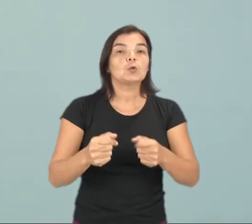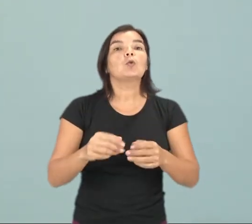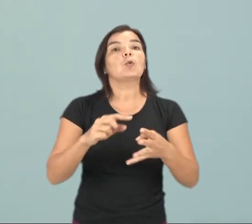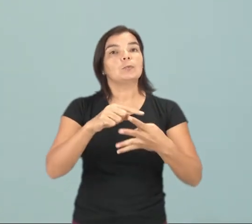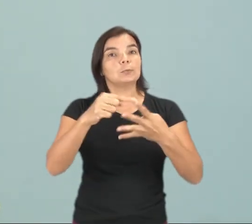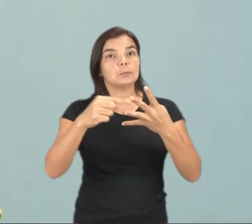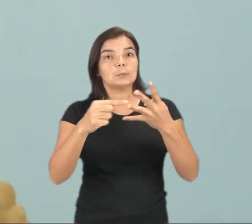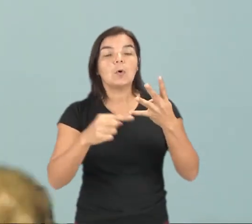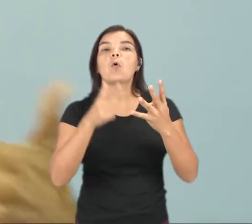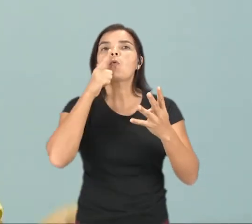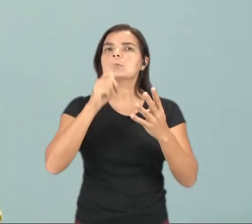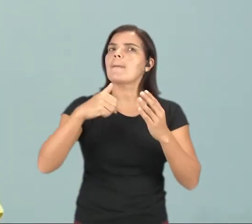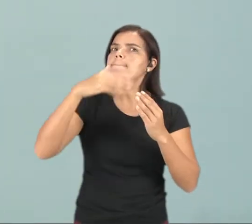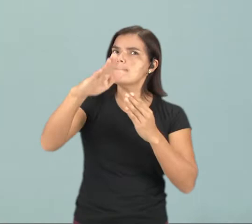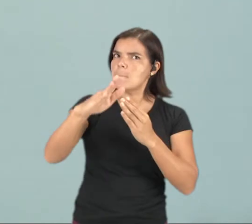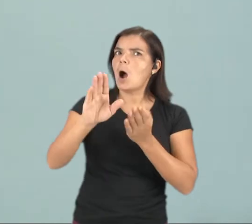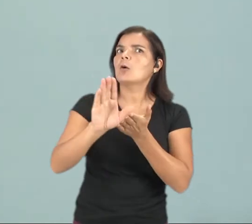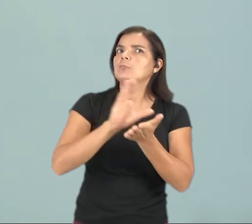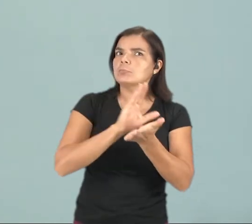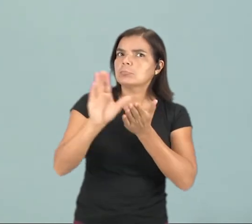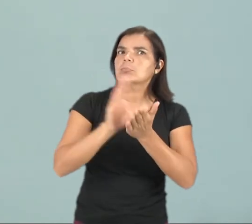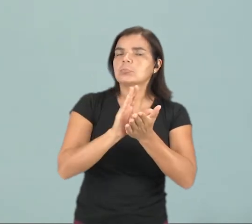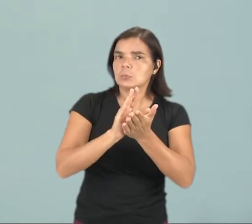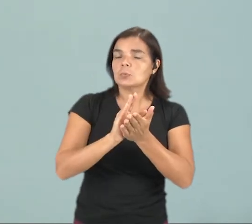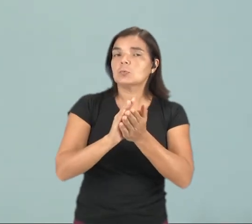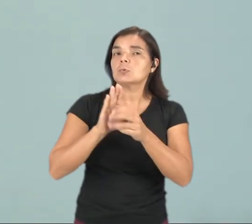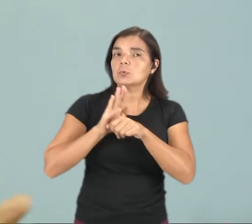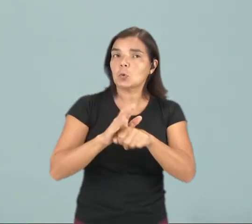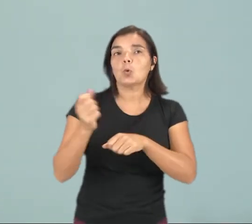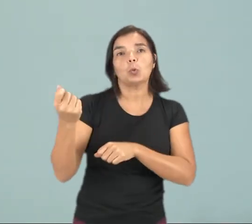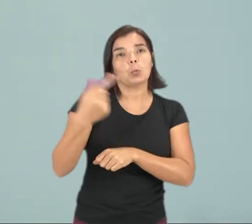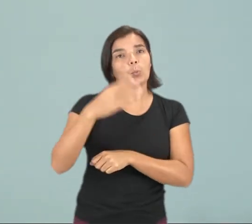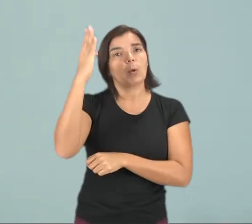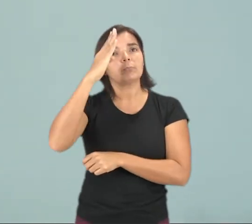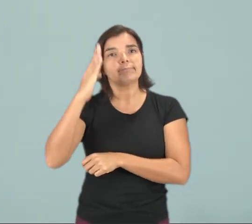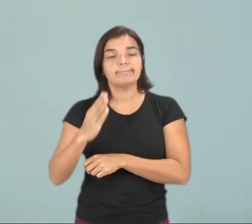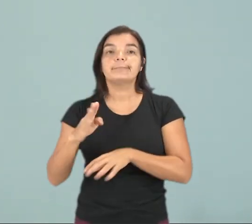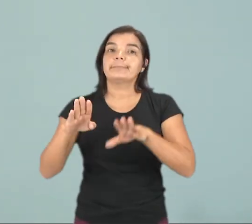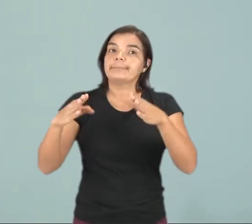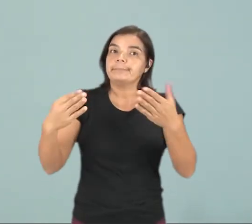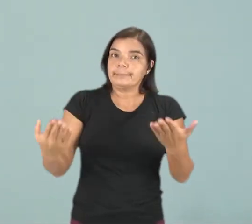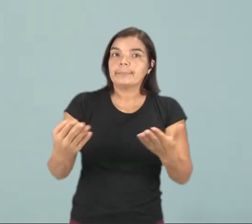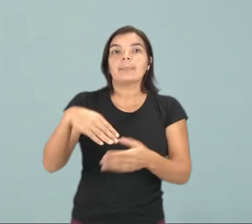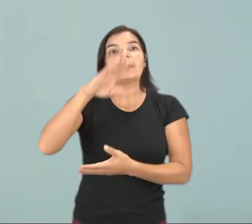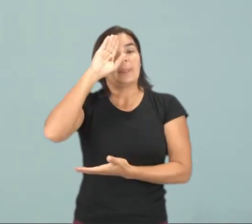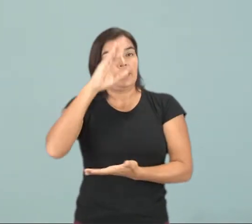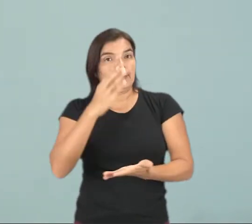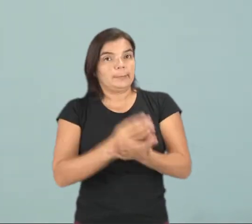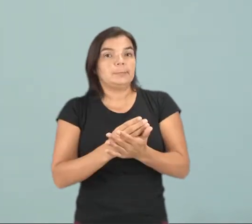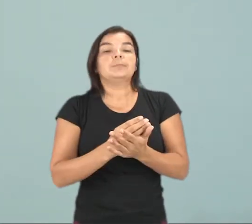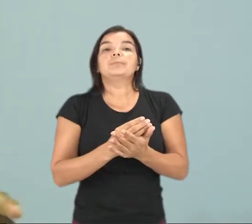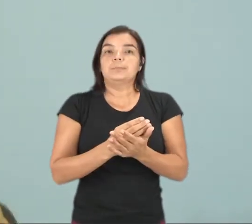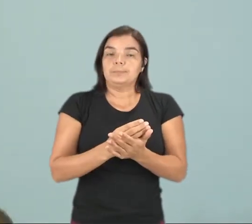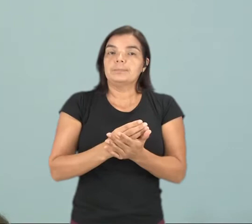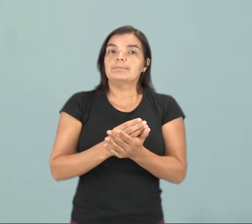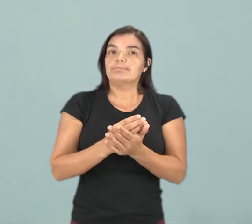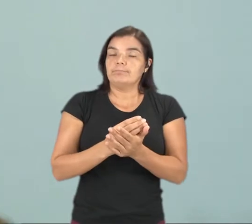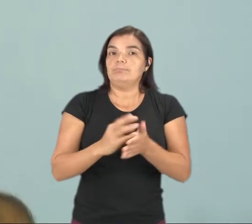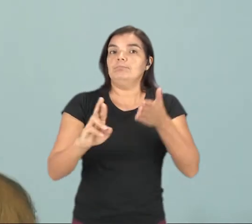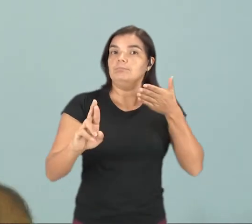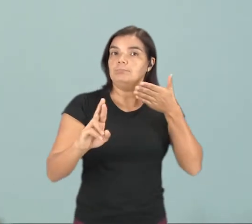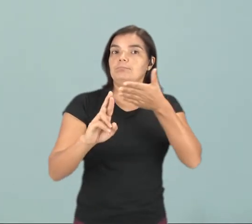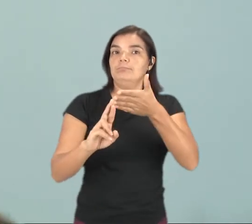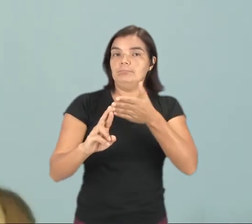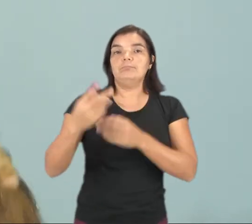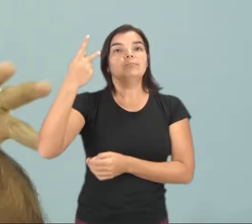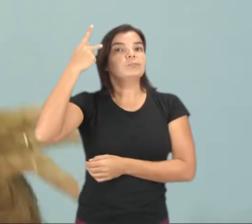4 conseguem mais cotas para poder investir em infraestrutura do que com o Brasil. Então, acredita-se que com uma